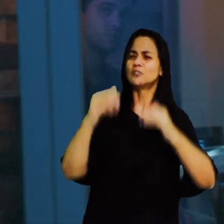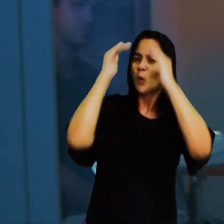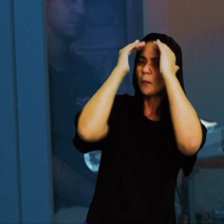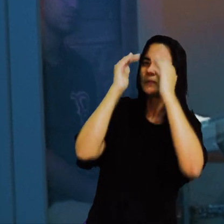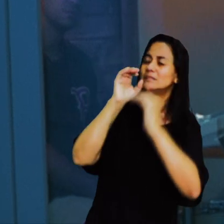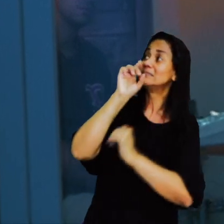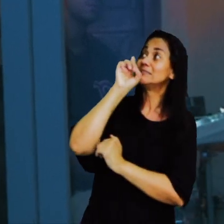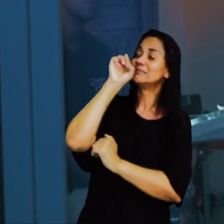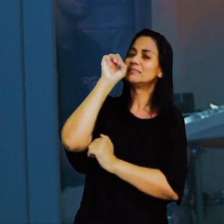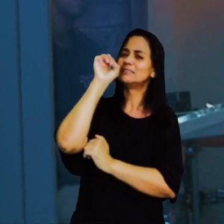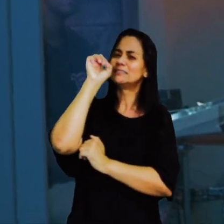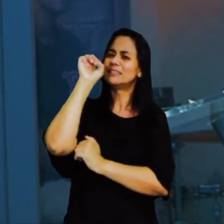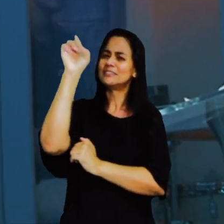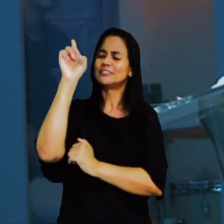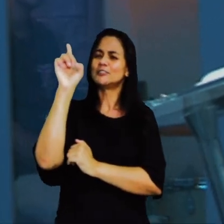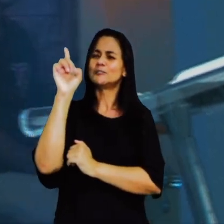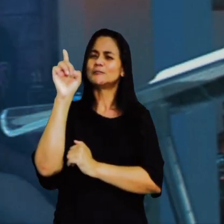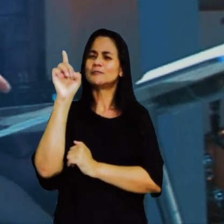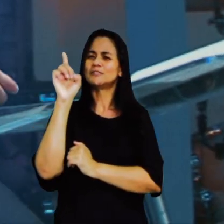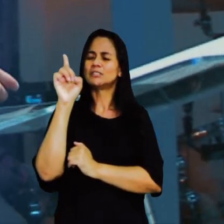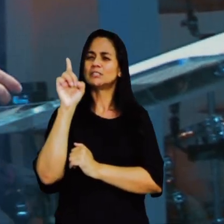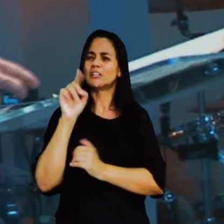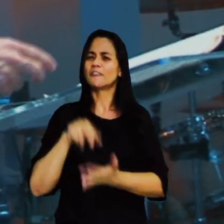resisti ao diabo,